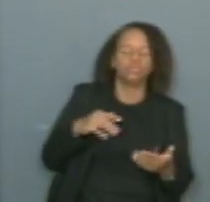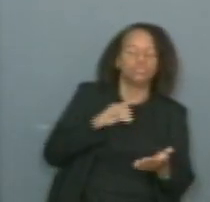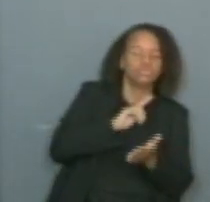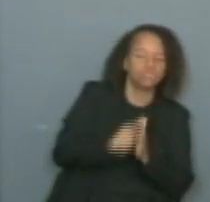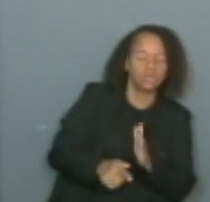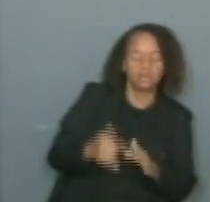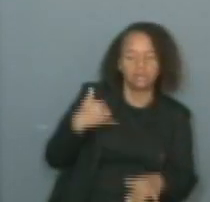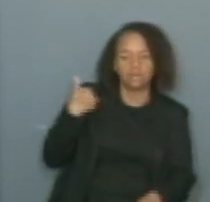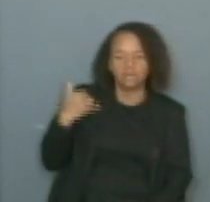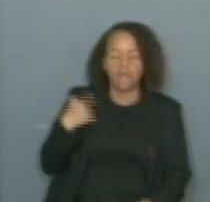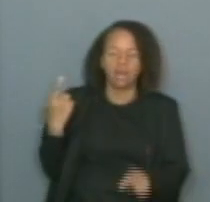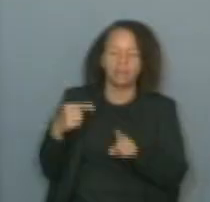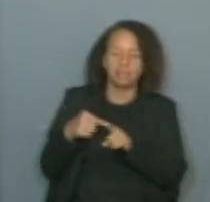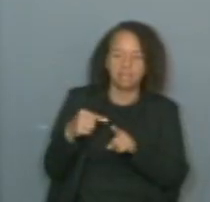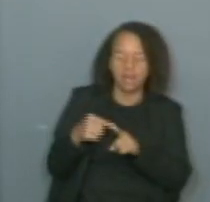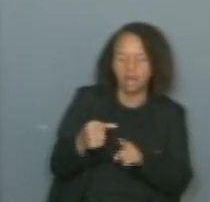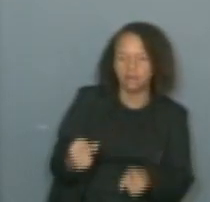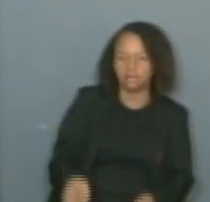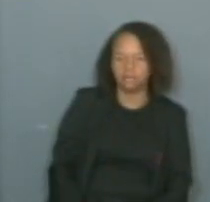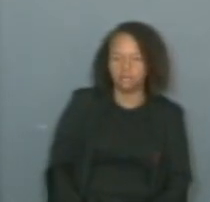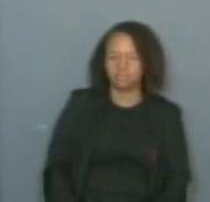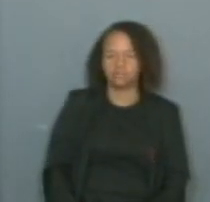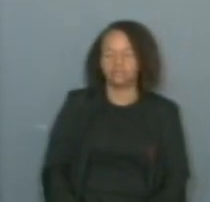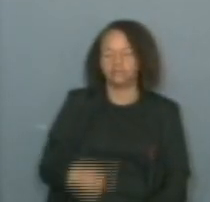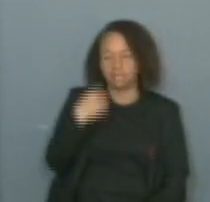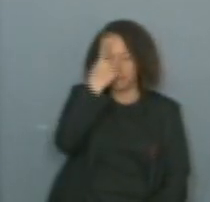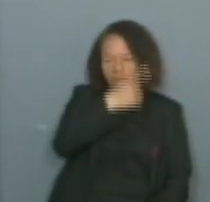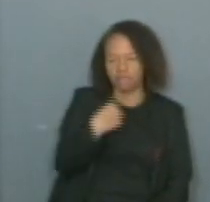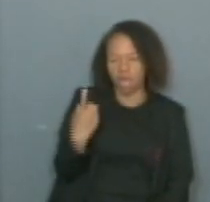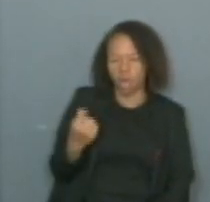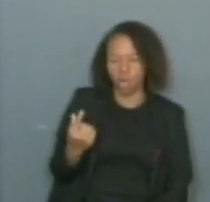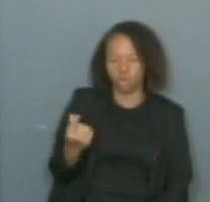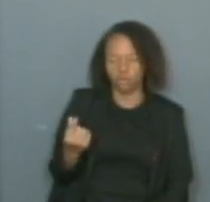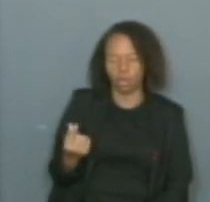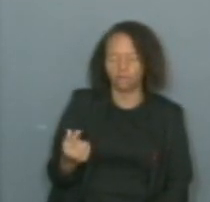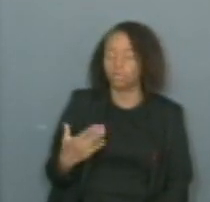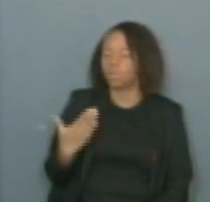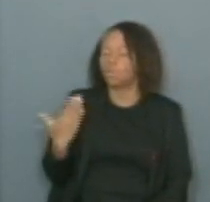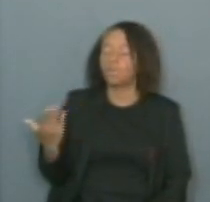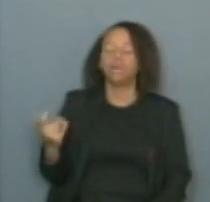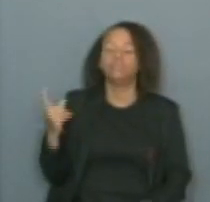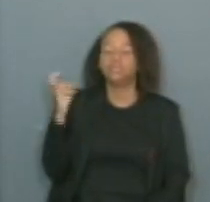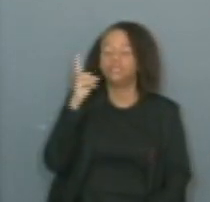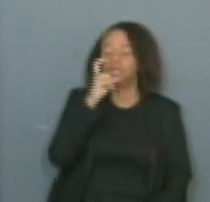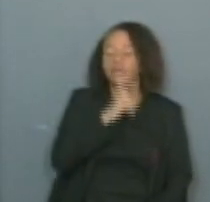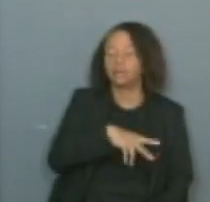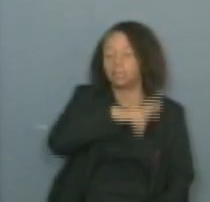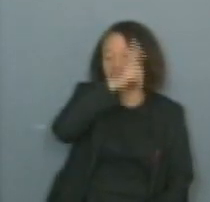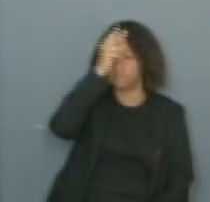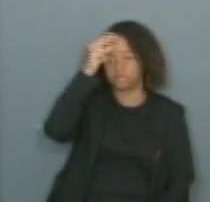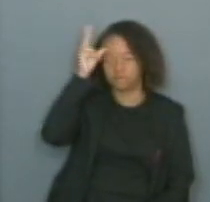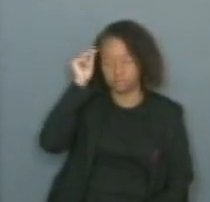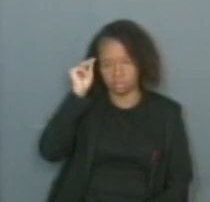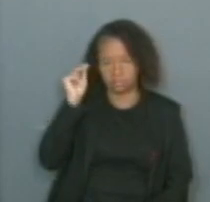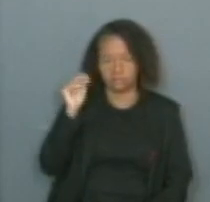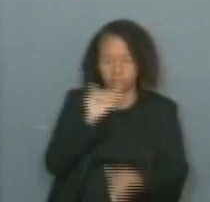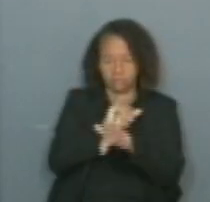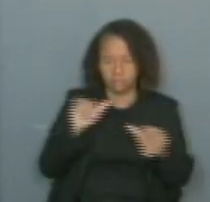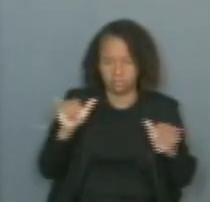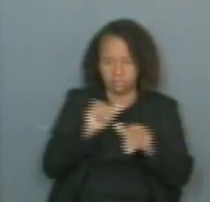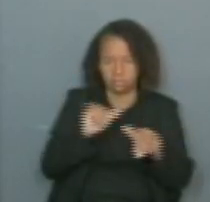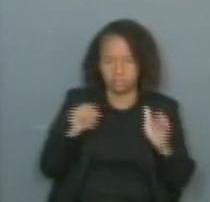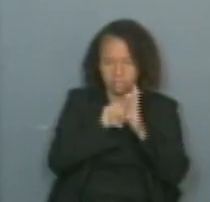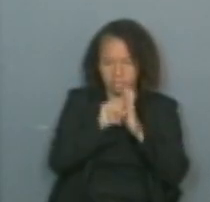idade, bairro, perfil econômico. Qual é a dificuldade da prefeitura de divulgar